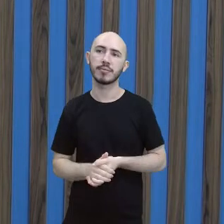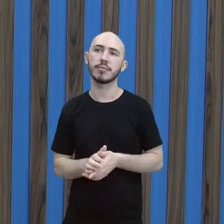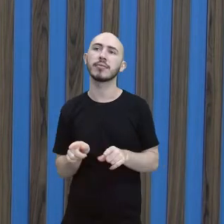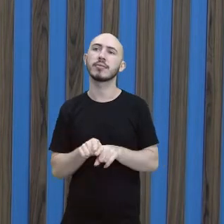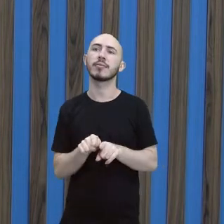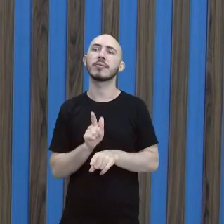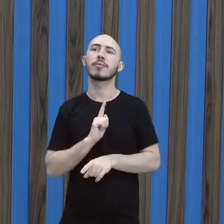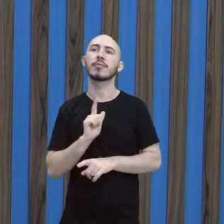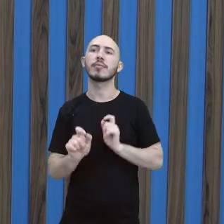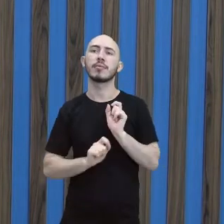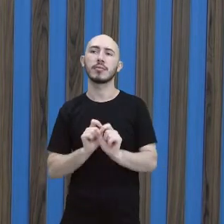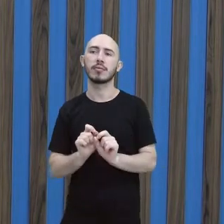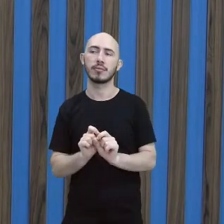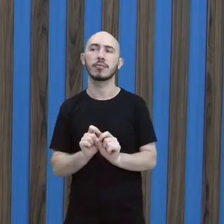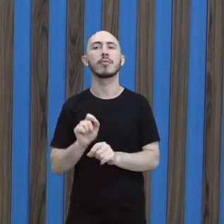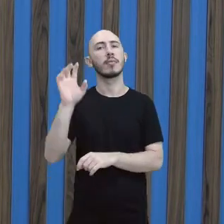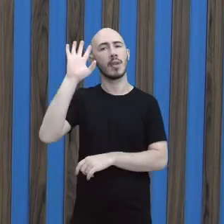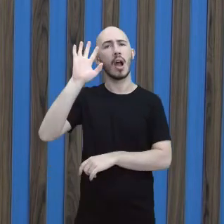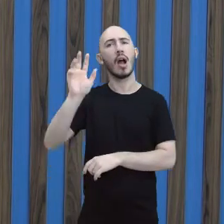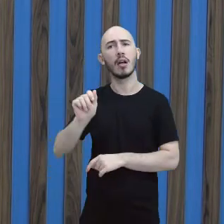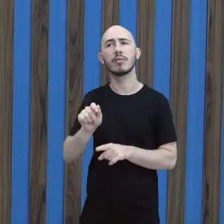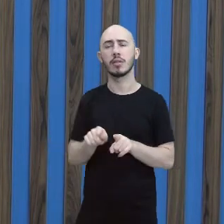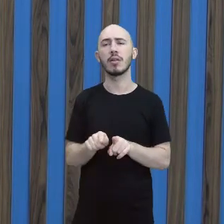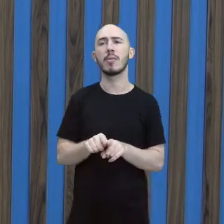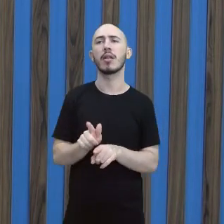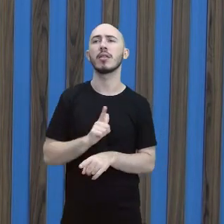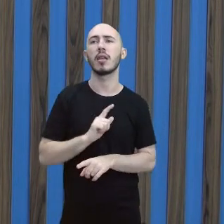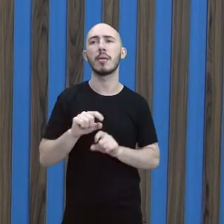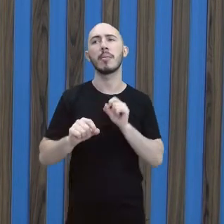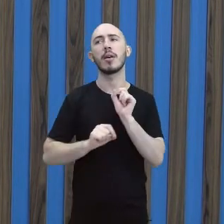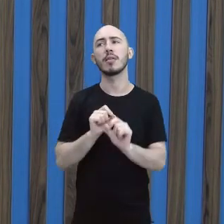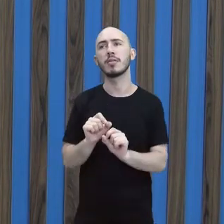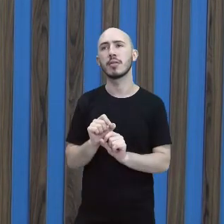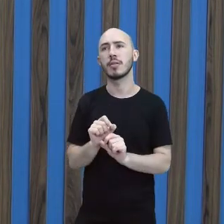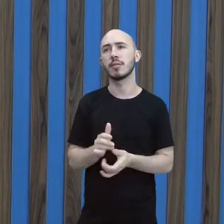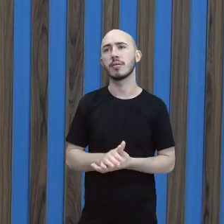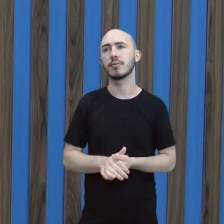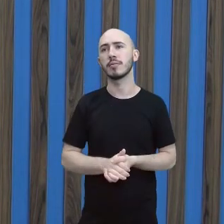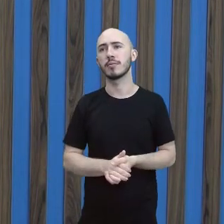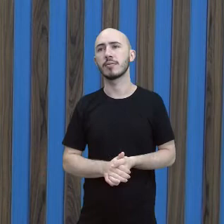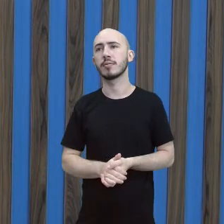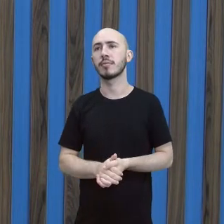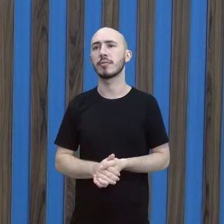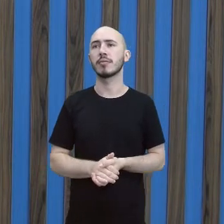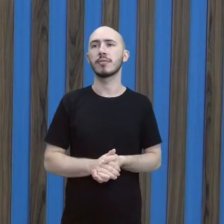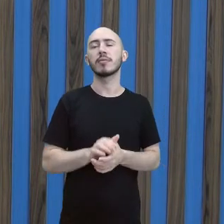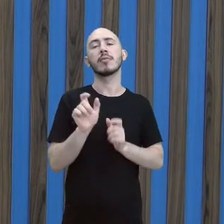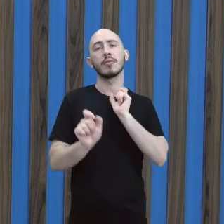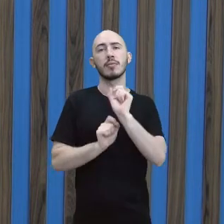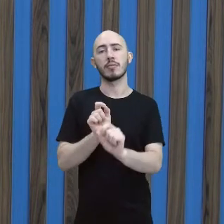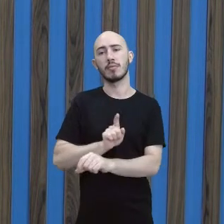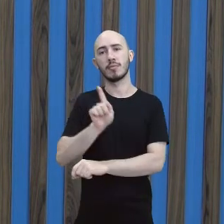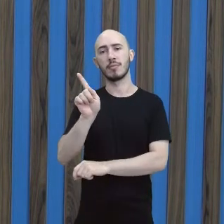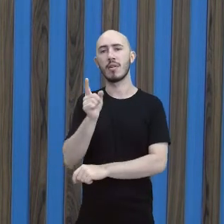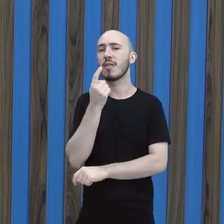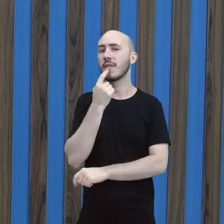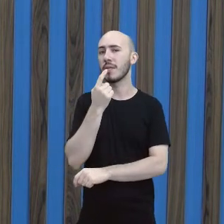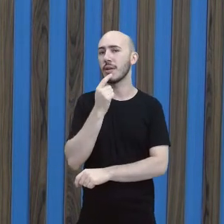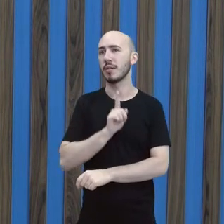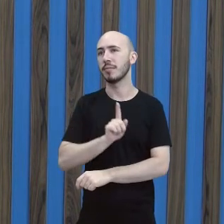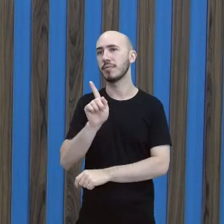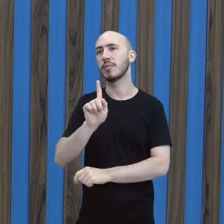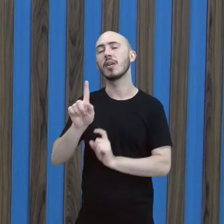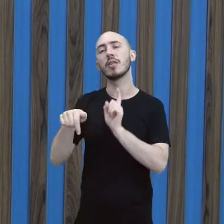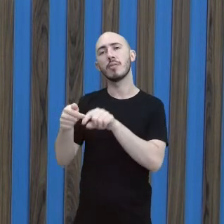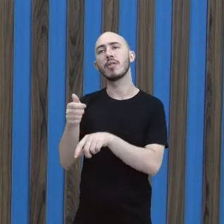também atravessando lá da África, vem, tá? Mas o caminho mais certo para sair da Síria, da guerra da Síria é por aqui. Depois ele vem para a